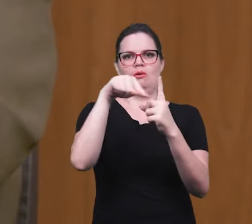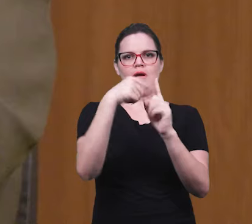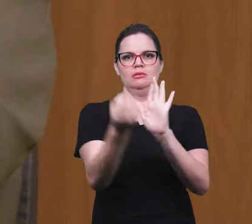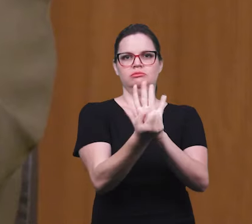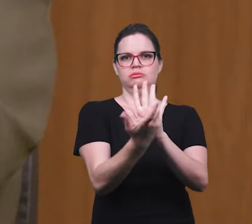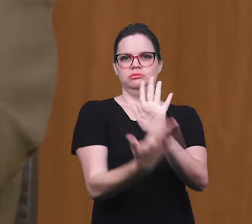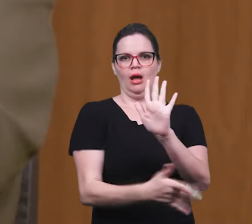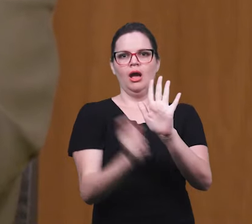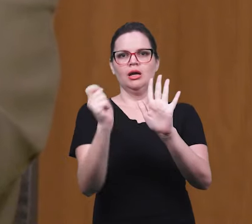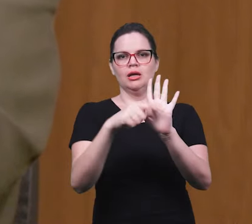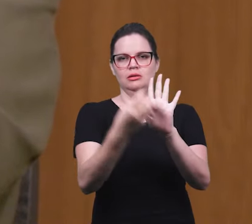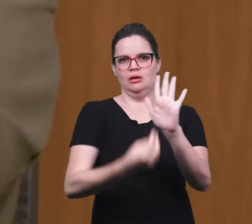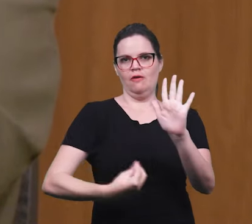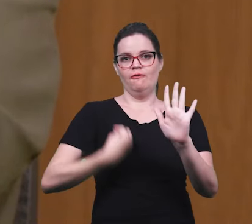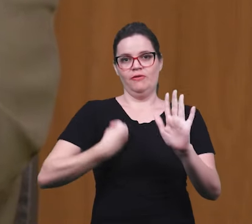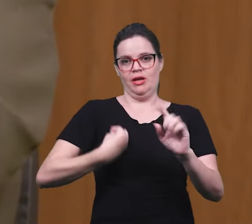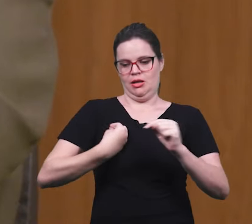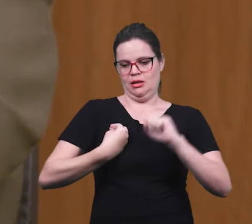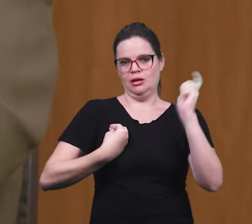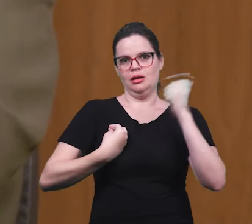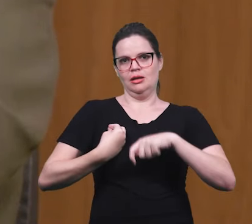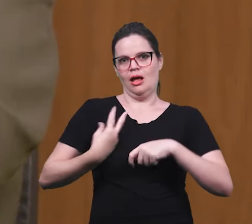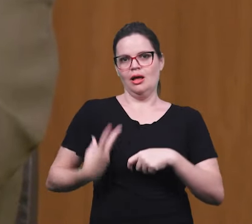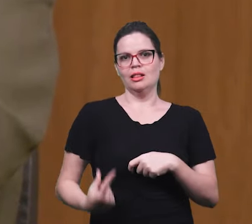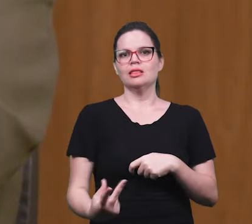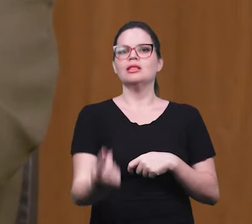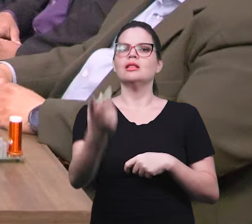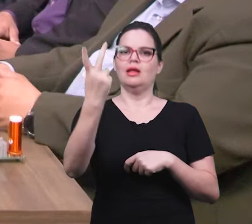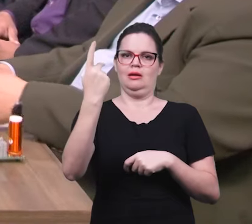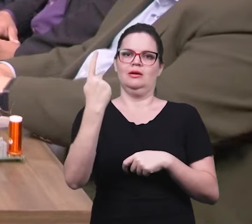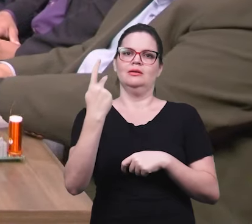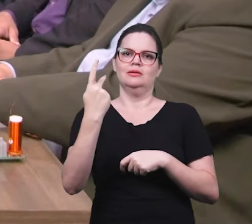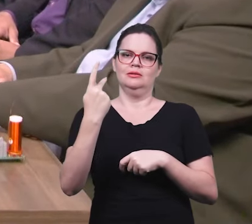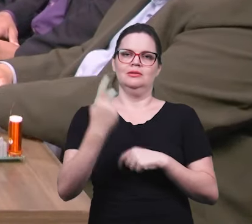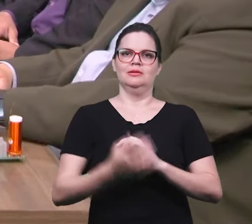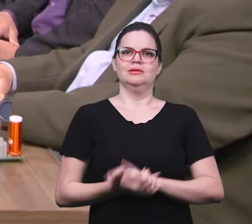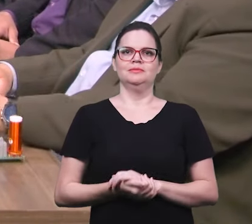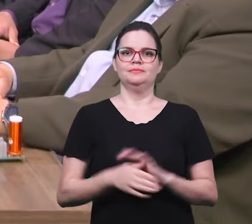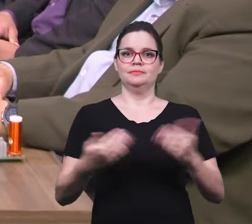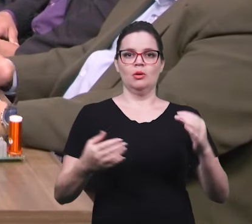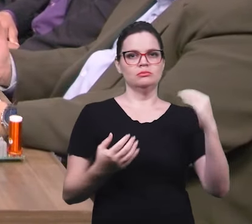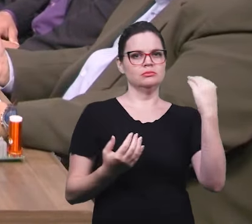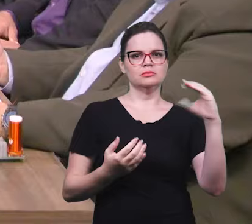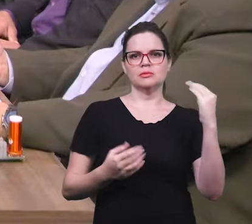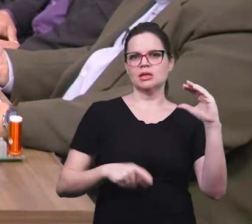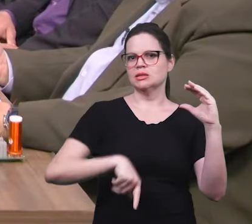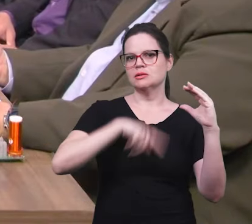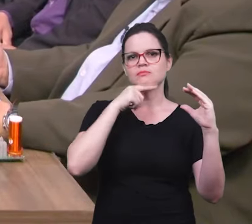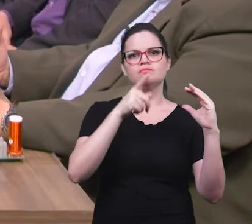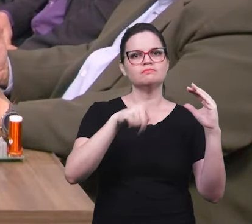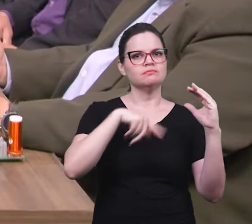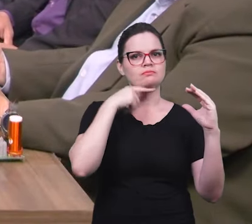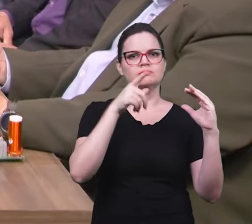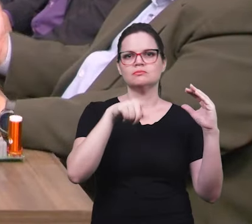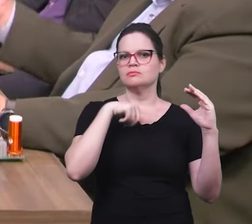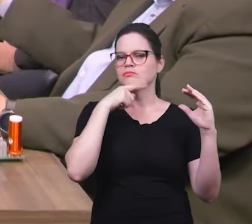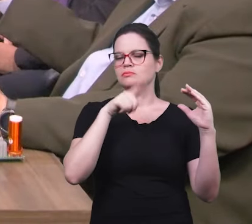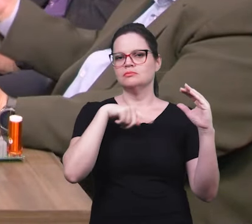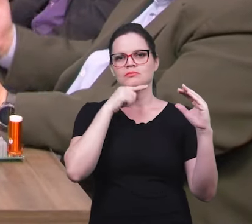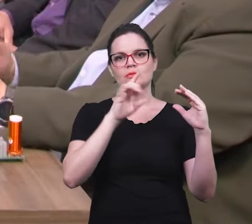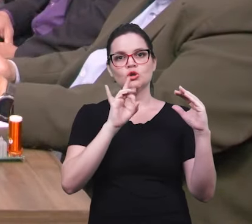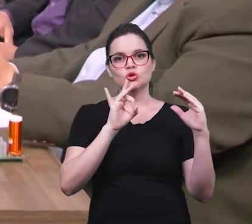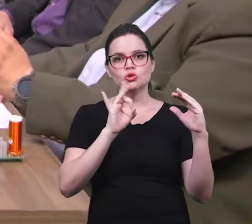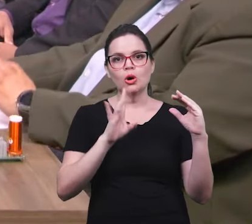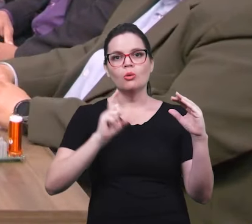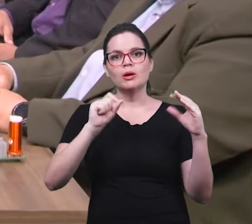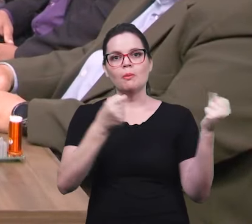e vivo caminho que nos transporta dessa vida para a vida eterna. Uhum. Então, a ciência ela não tem capacidade de fazer isso. É somente pela